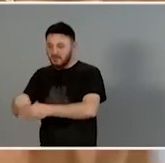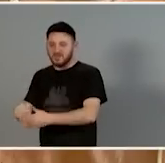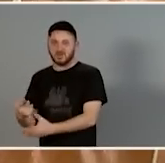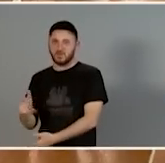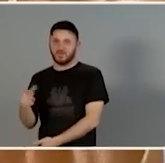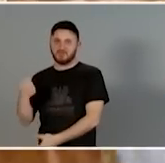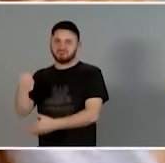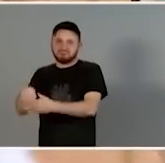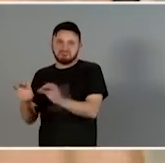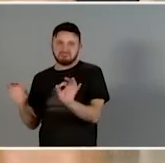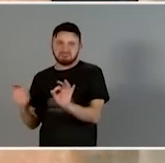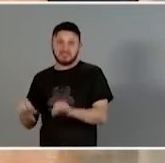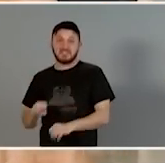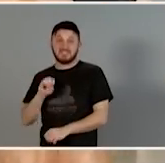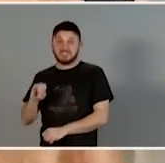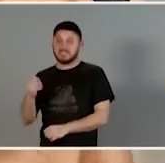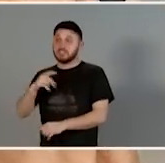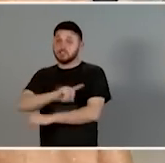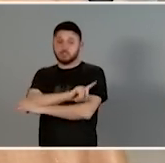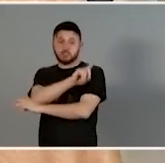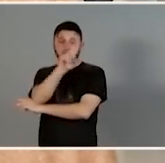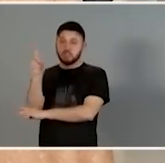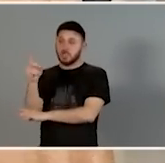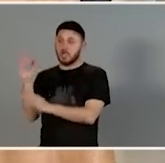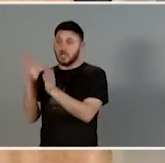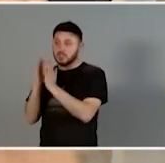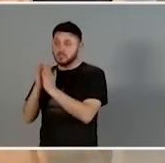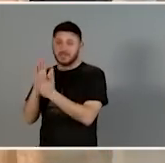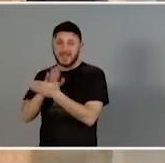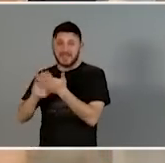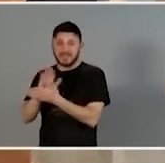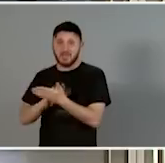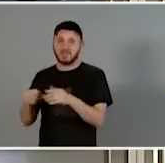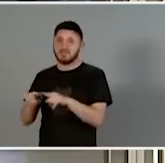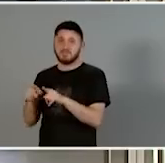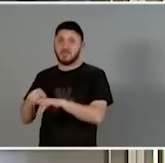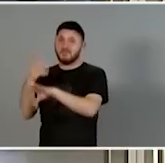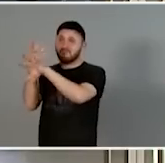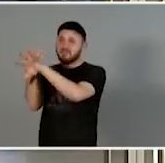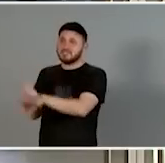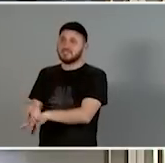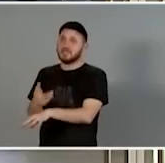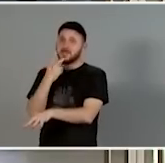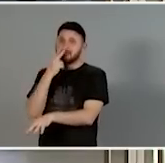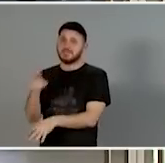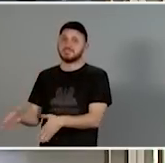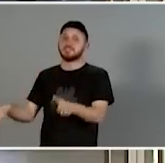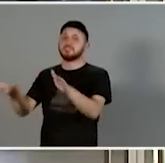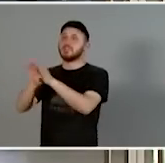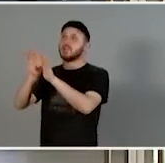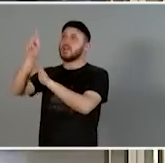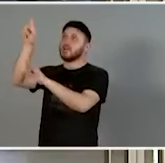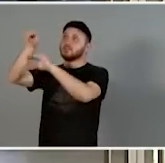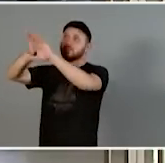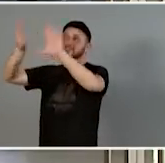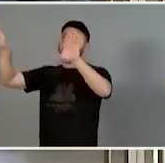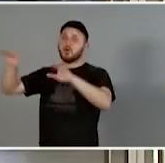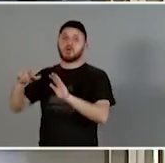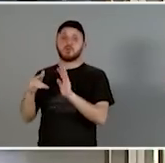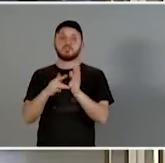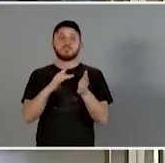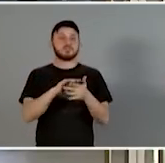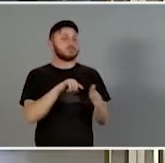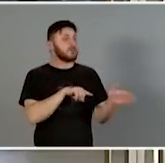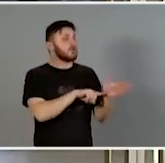Se durante o dia você não rezou, vai ficar vazia. Você vai chegar no céu assim, ó. E o que que você trouxe? Trouxe